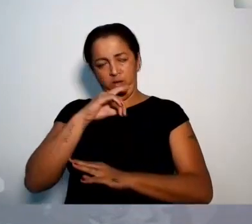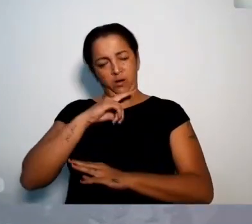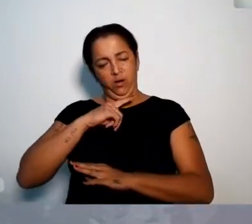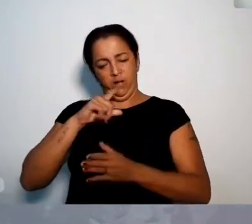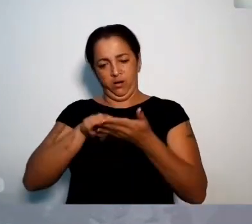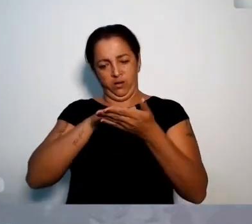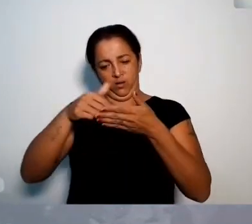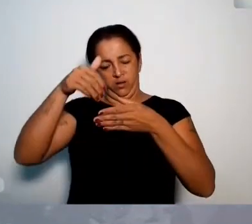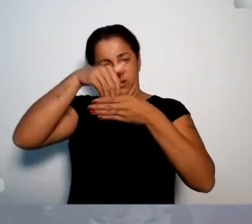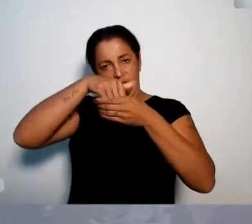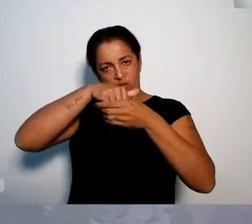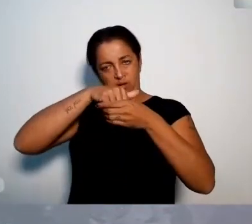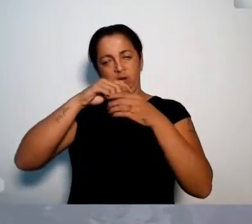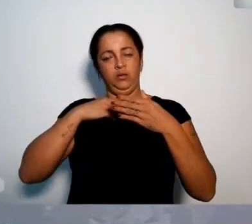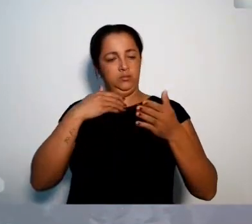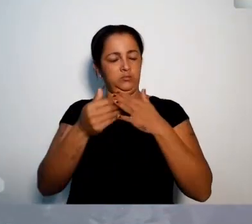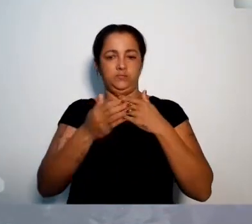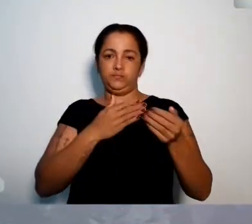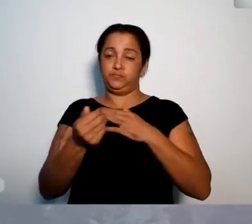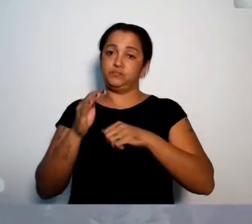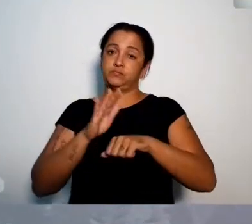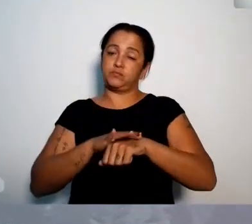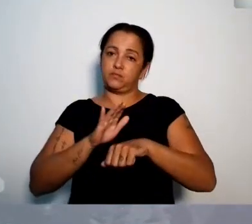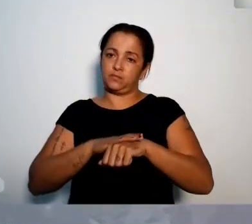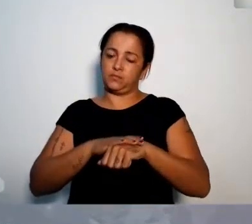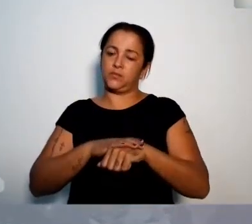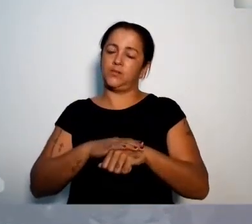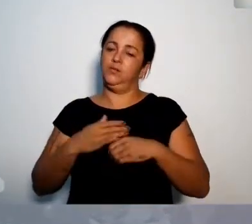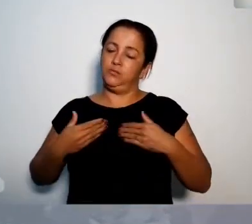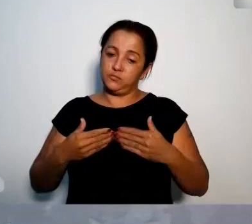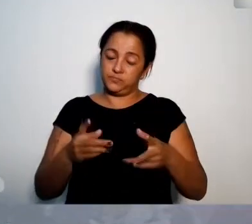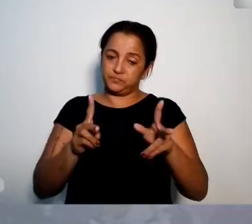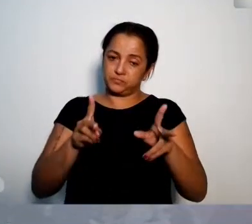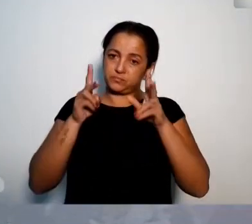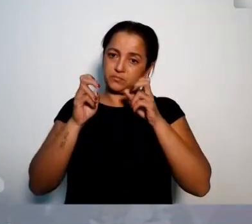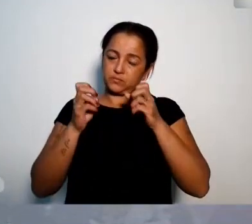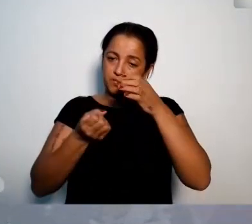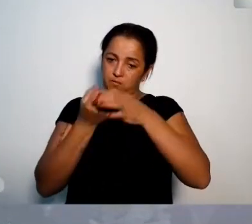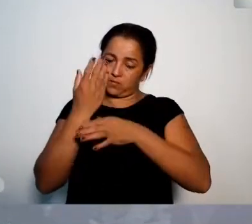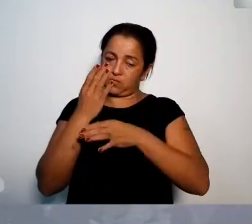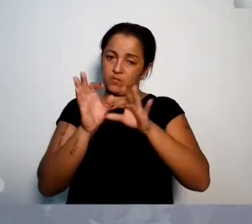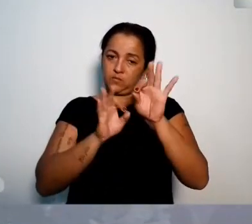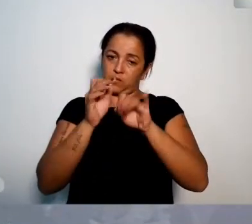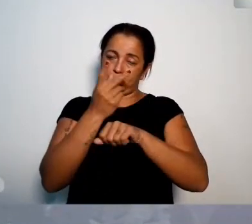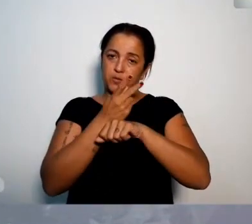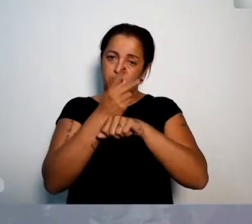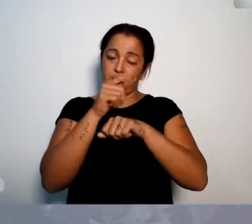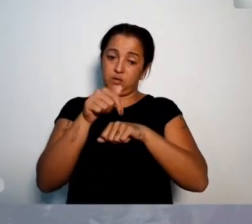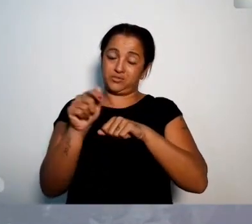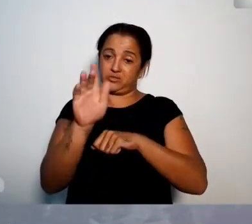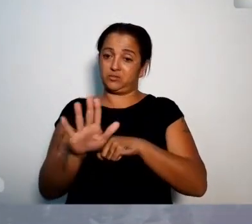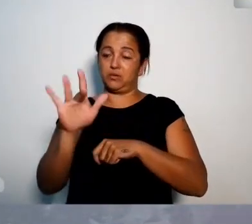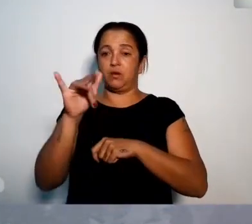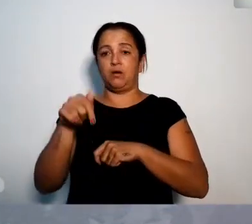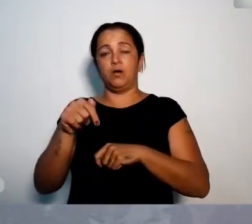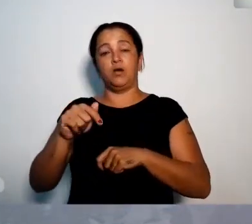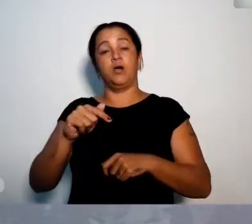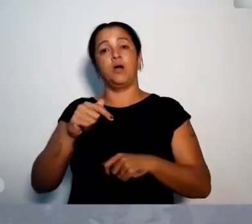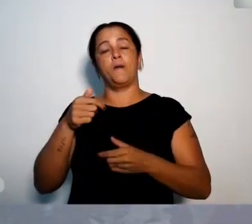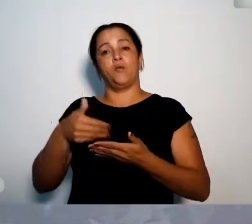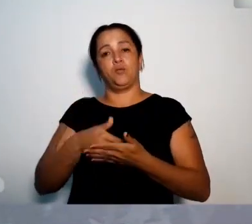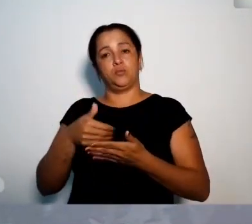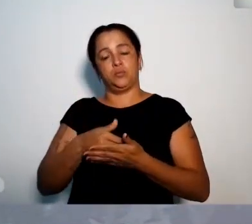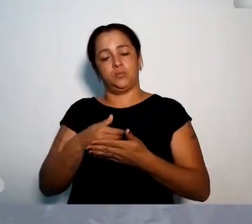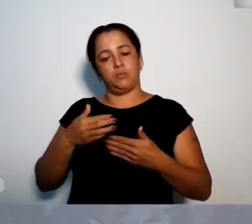a qualquer tempo do município, a gente percebe que a criação da Procuradoria-Geral aqui de Botucatu, ela caminha de